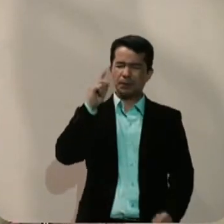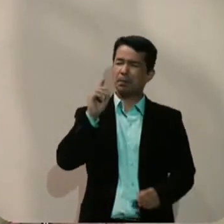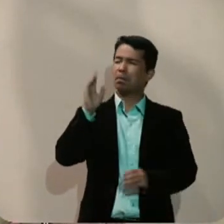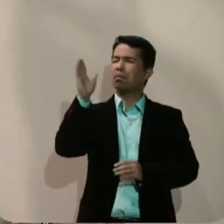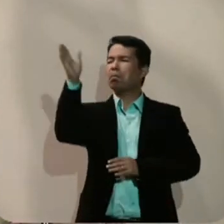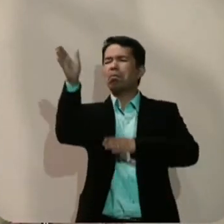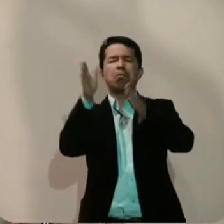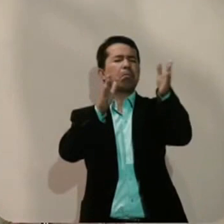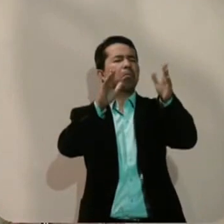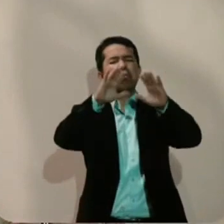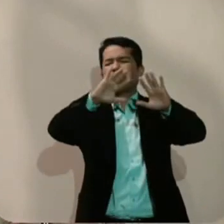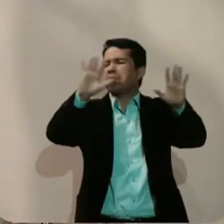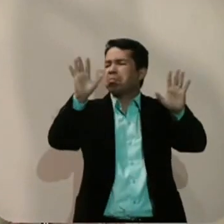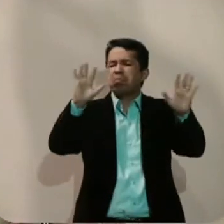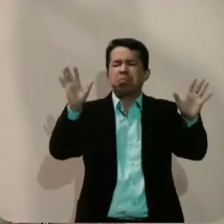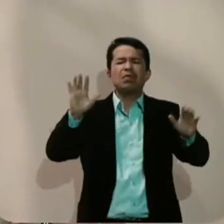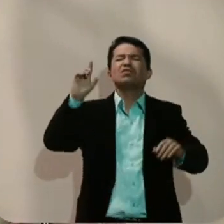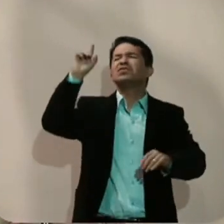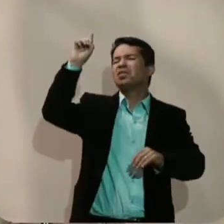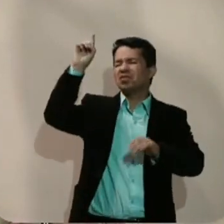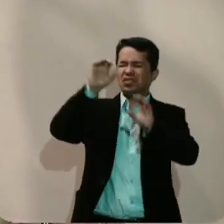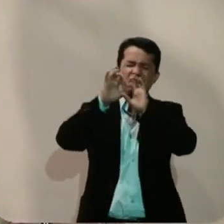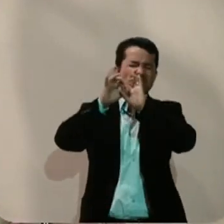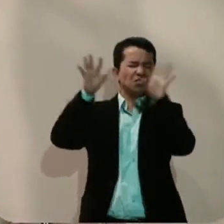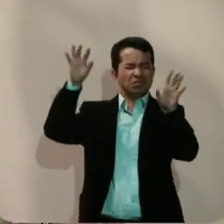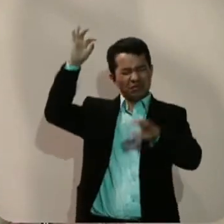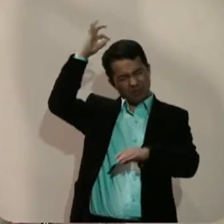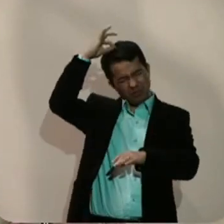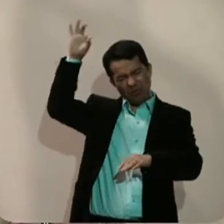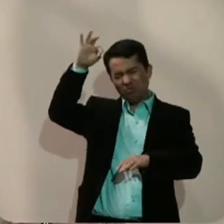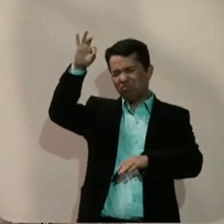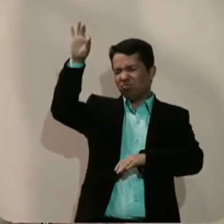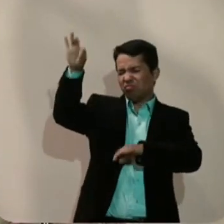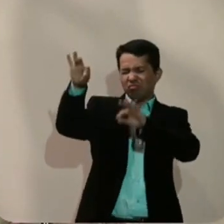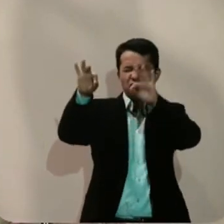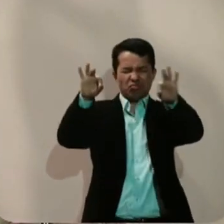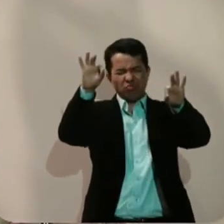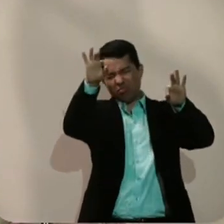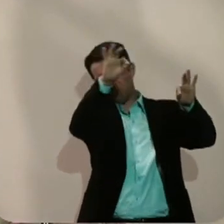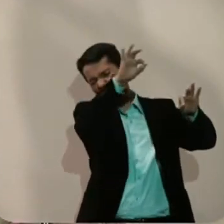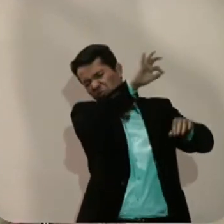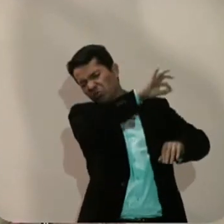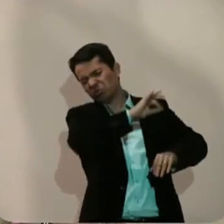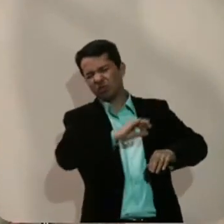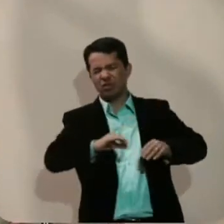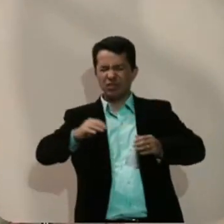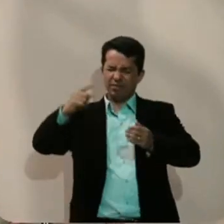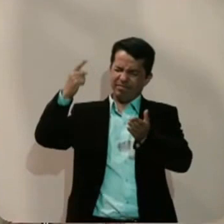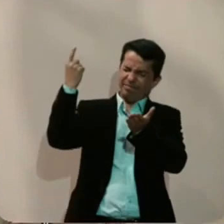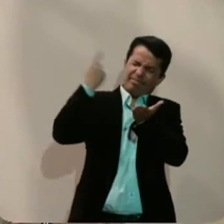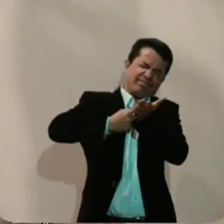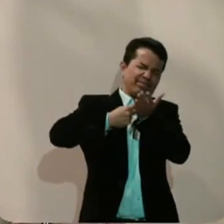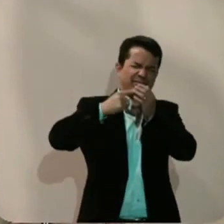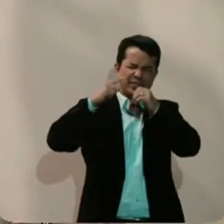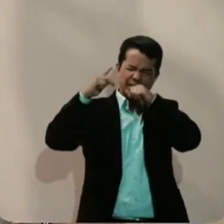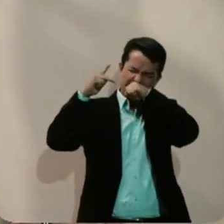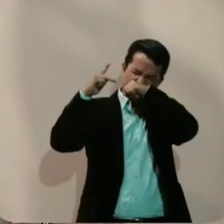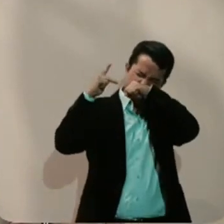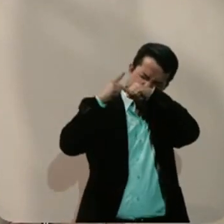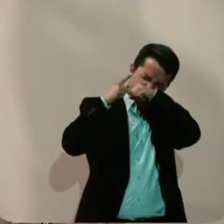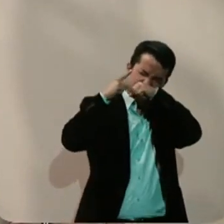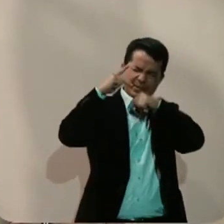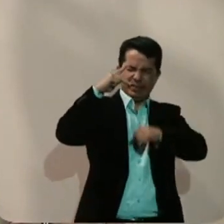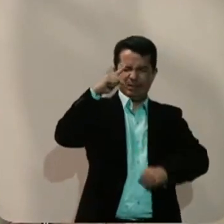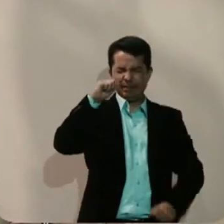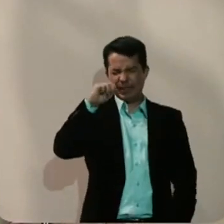Santo e que esse Espírito Santo cele esse pacto, essa aliança, e que nesse momento a bênção